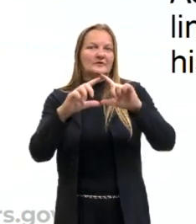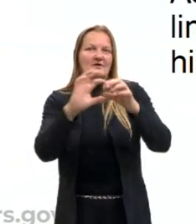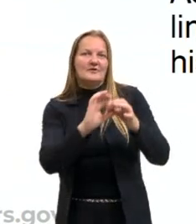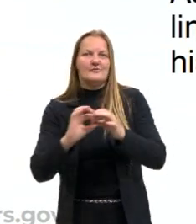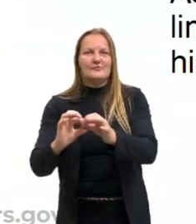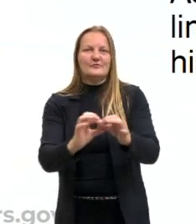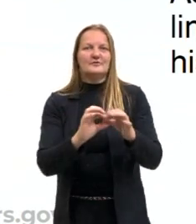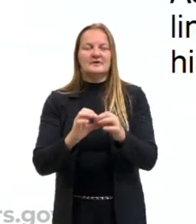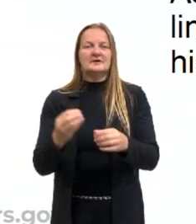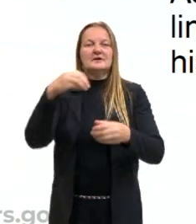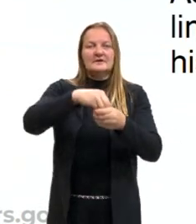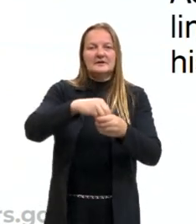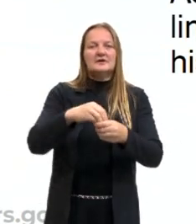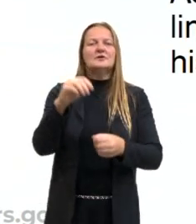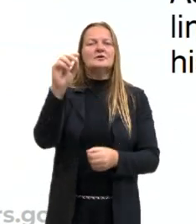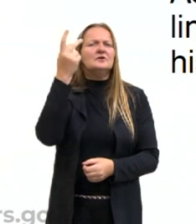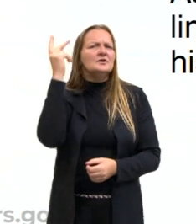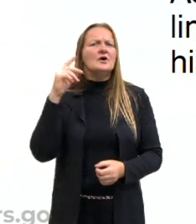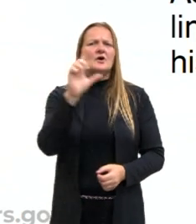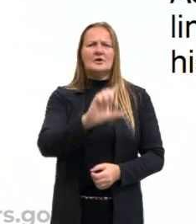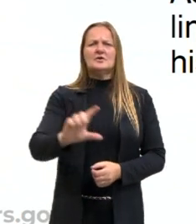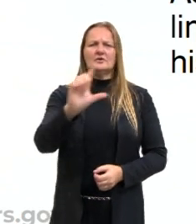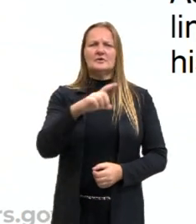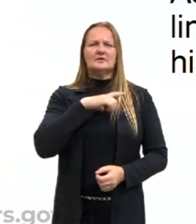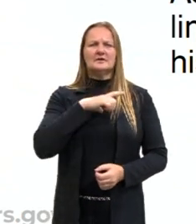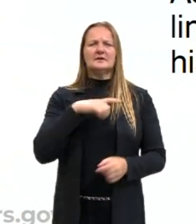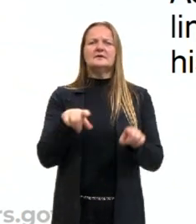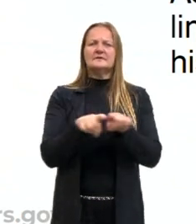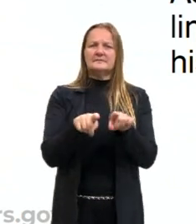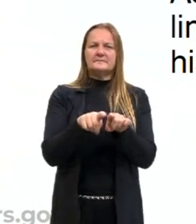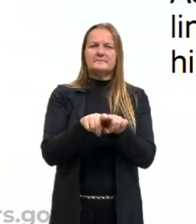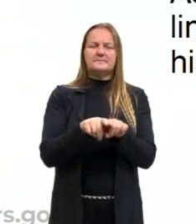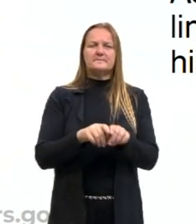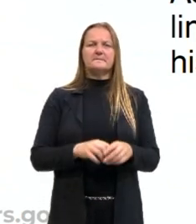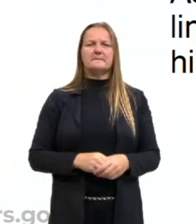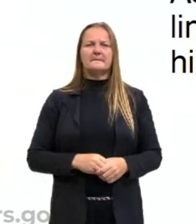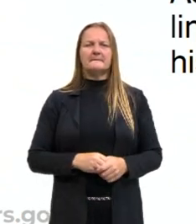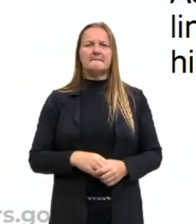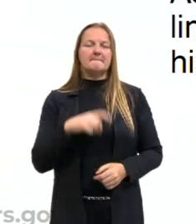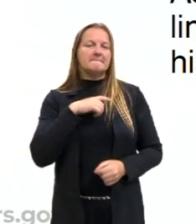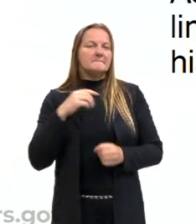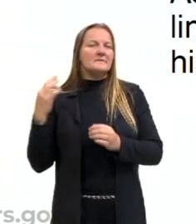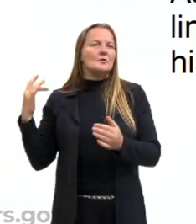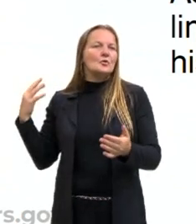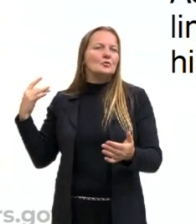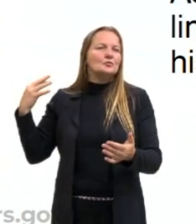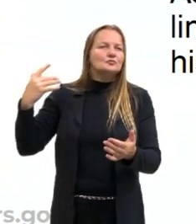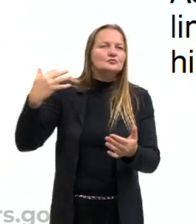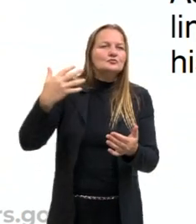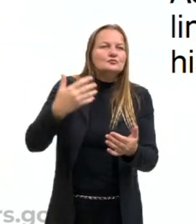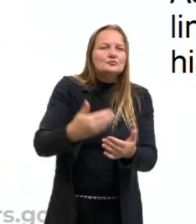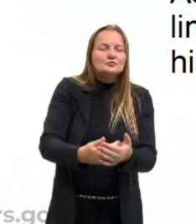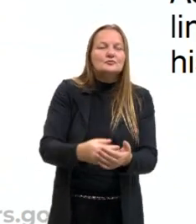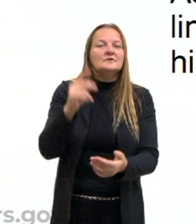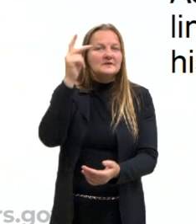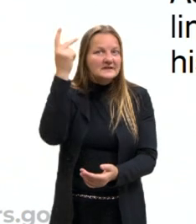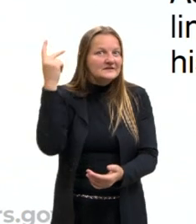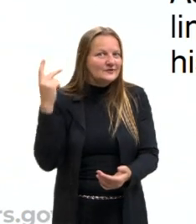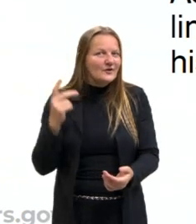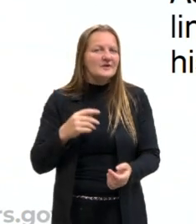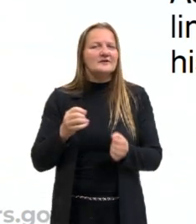conta disso Age o ponto da história da literatura assim como a gente tem a linha da história todo mundo já viu né o professor de